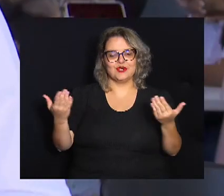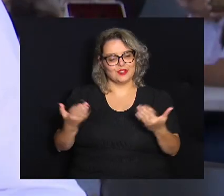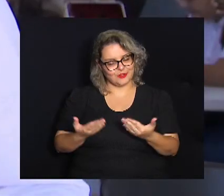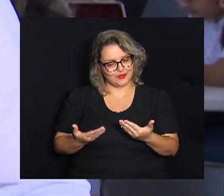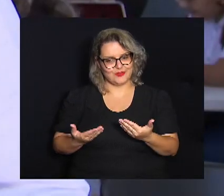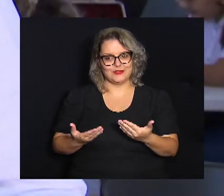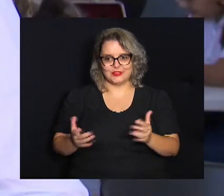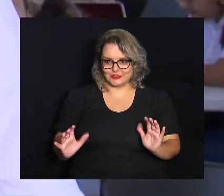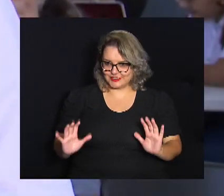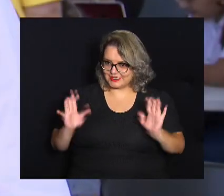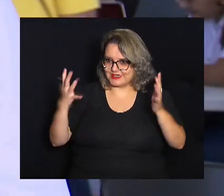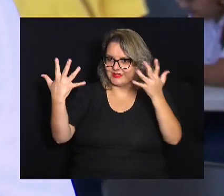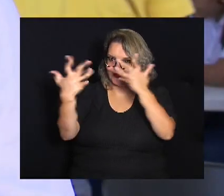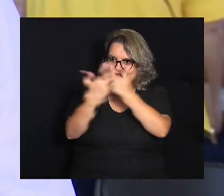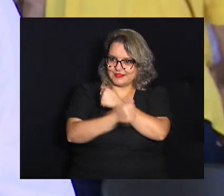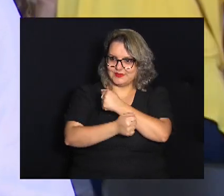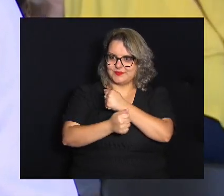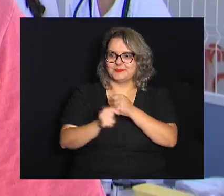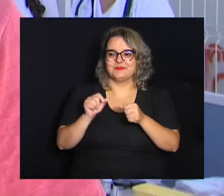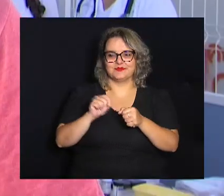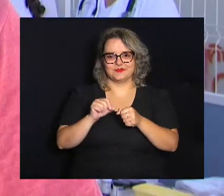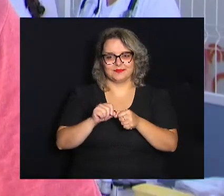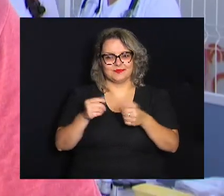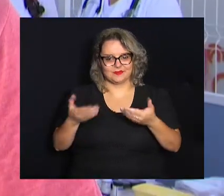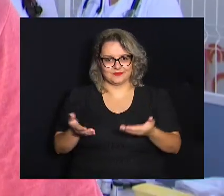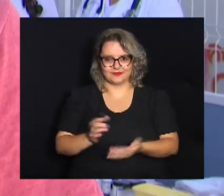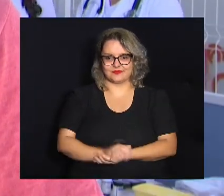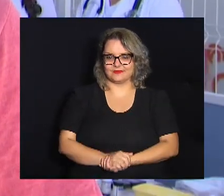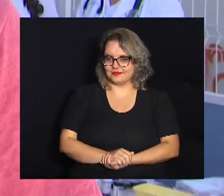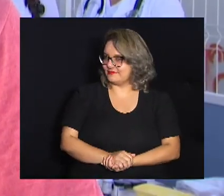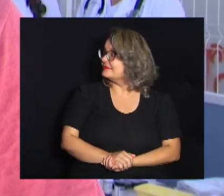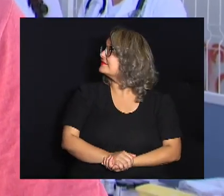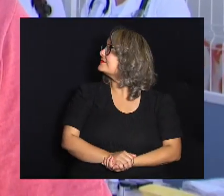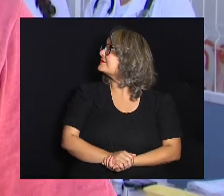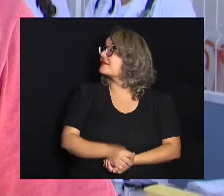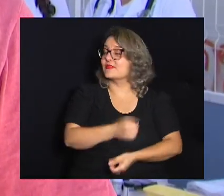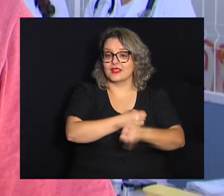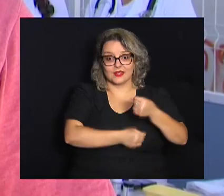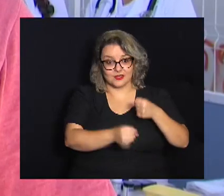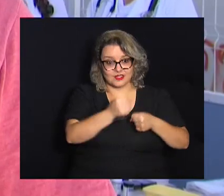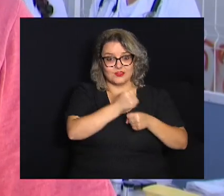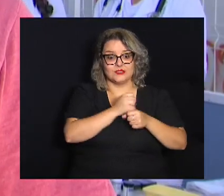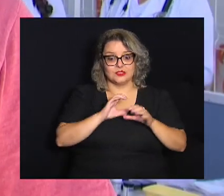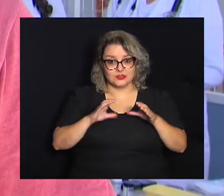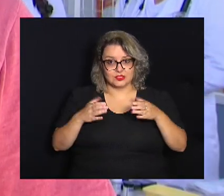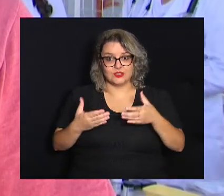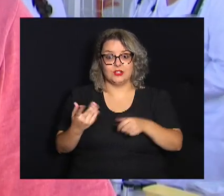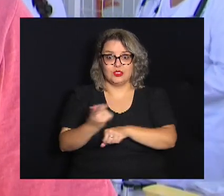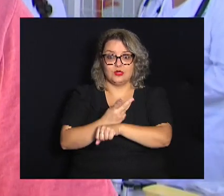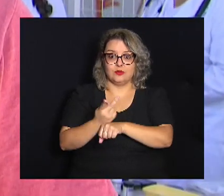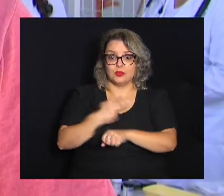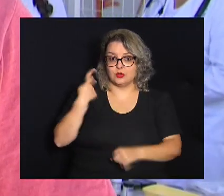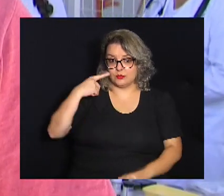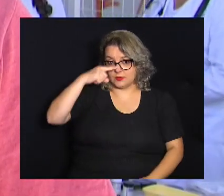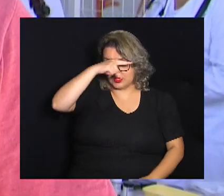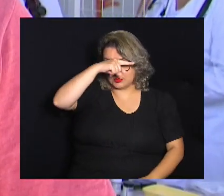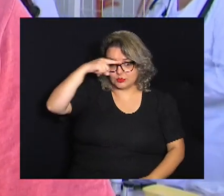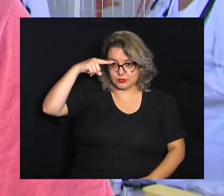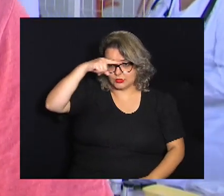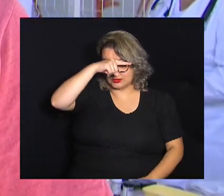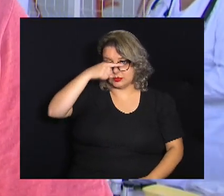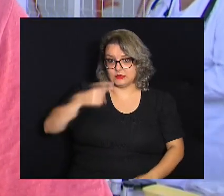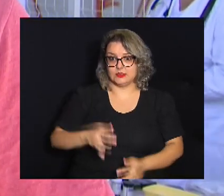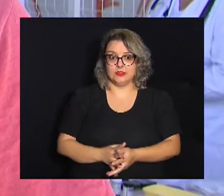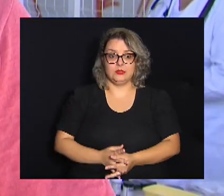esse evento lindo que está sendo realizado. Desde o ano passado, né, a comunidade foi procurada pelo vereador Felipe Marquesi, né, para estar